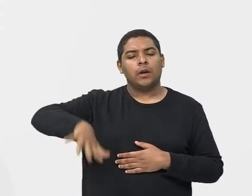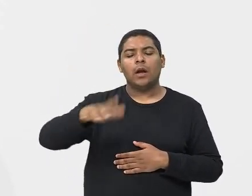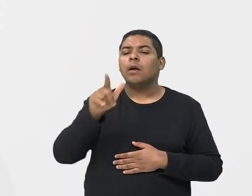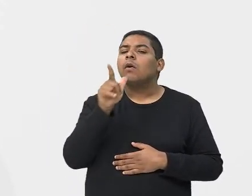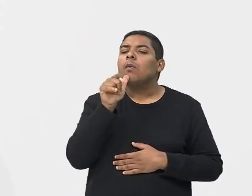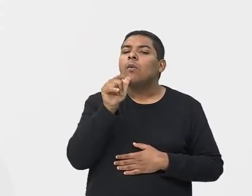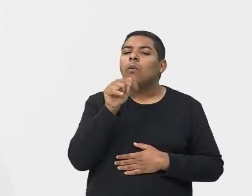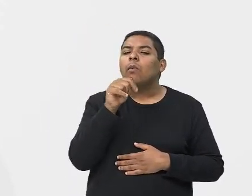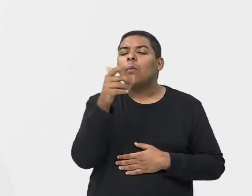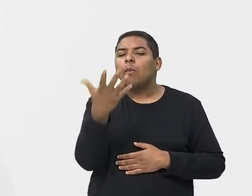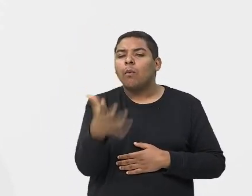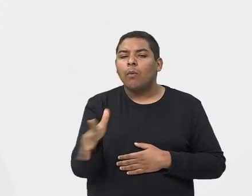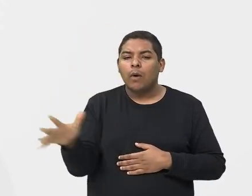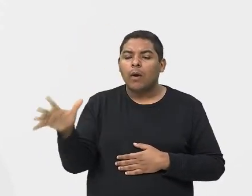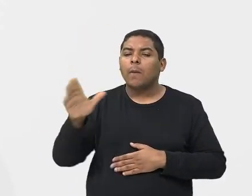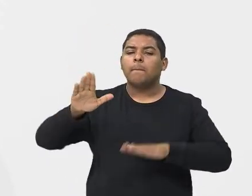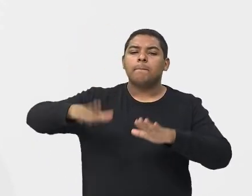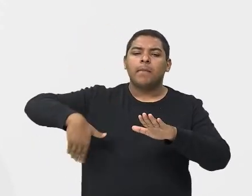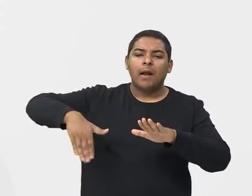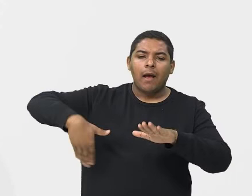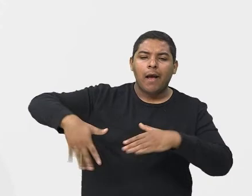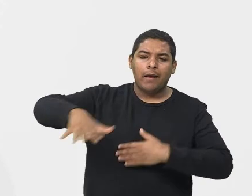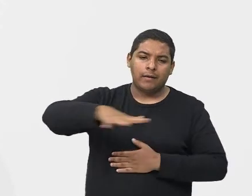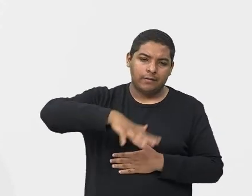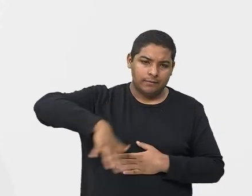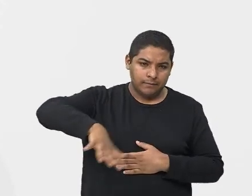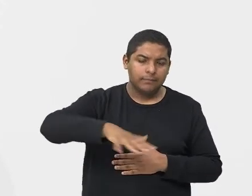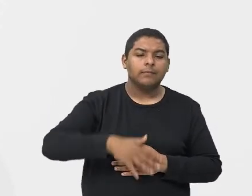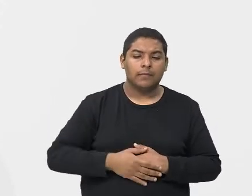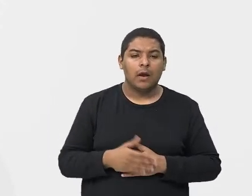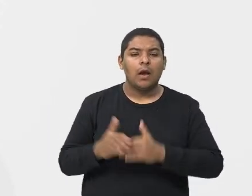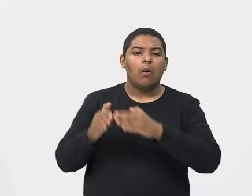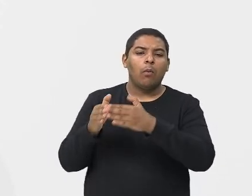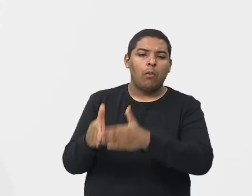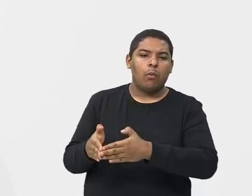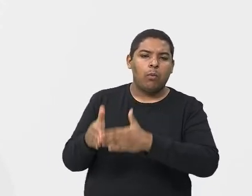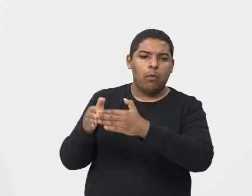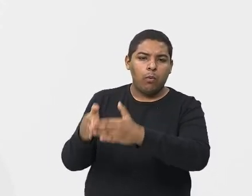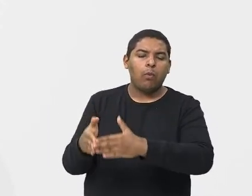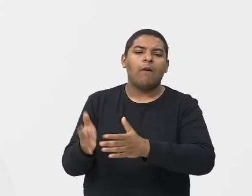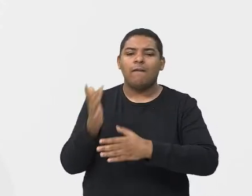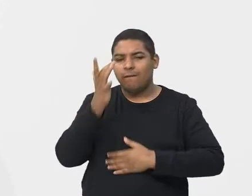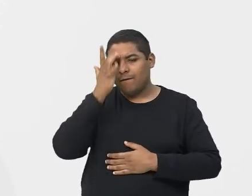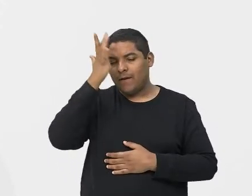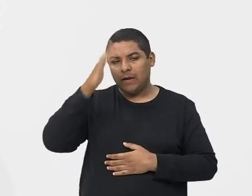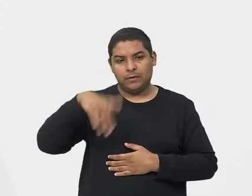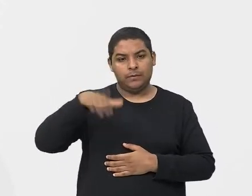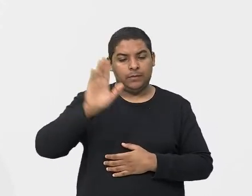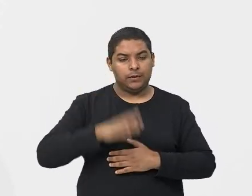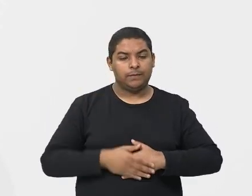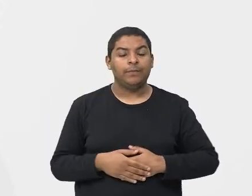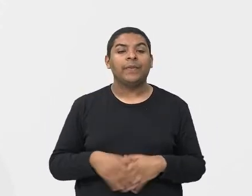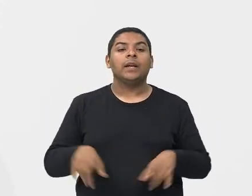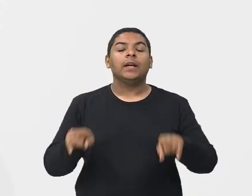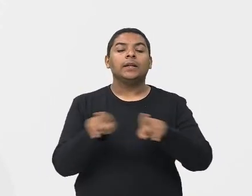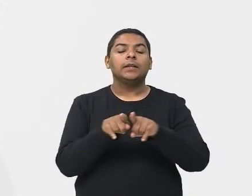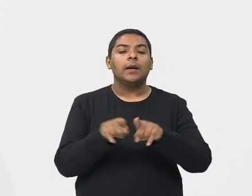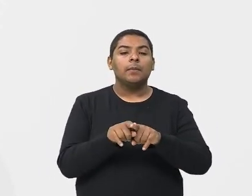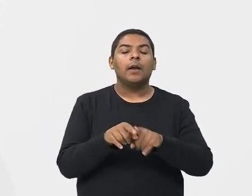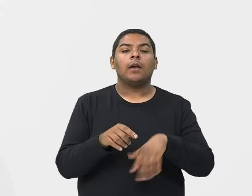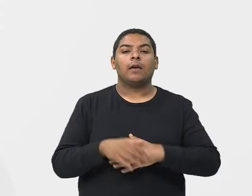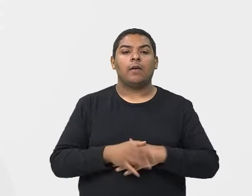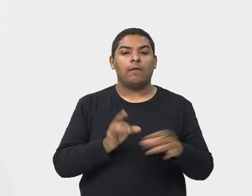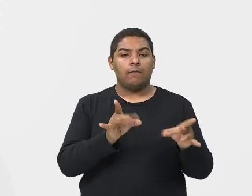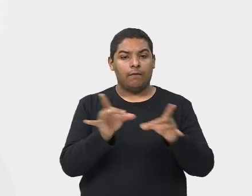litorânea, tá? Então, situada próxima aos portos para facilitar esse escoamento do produto. E as exportações, gente, elas vão